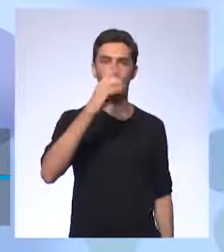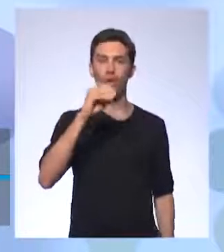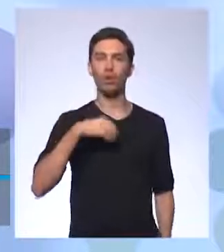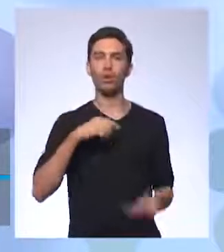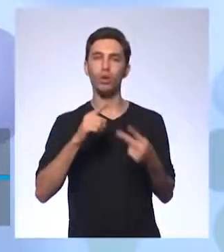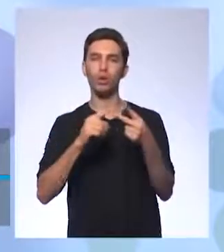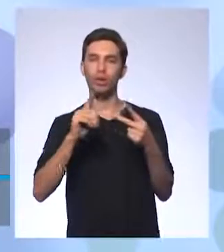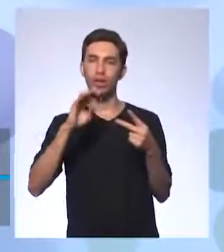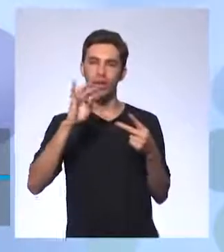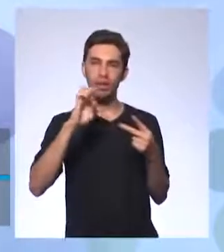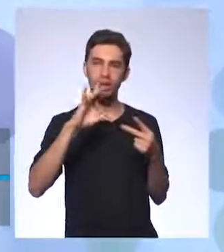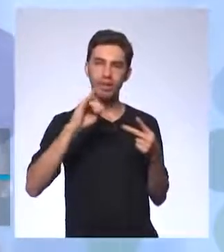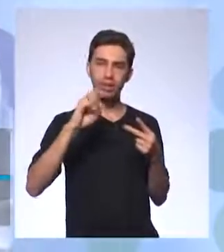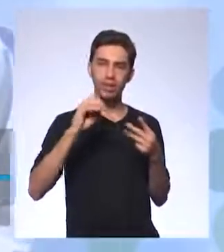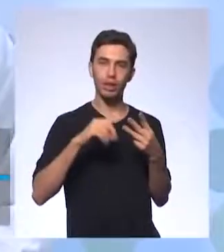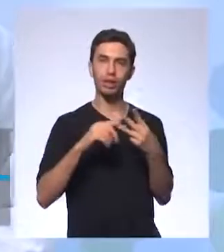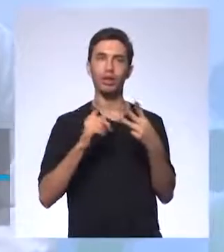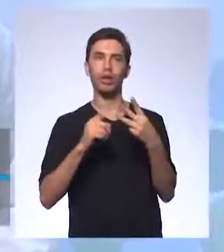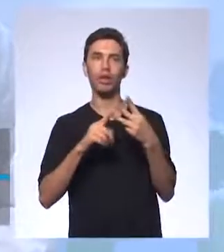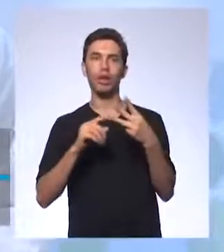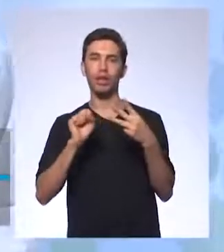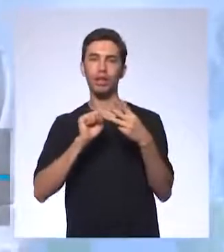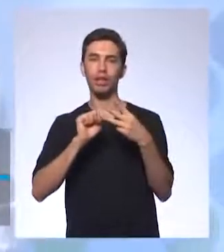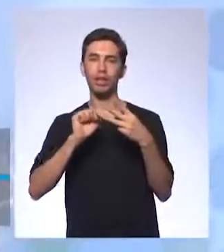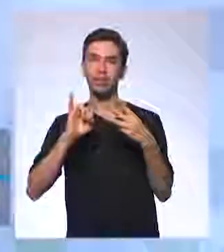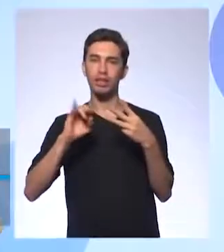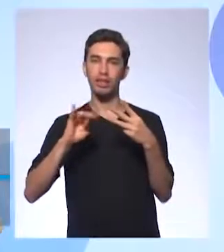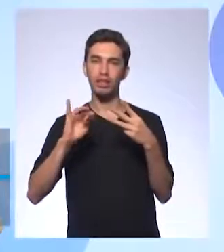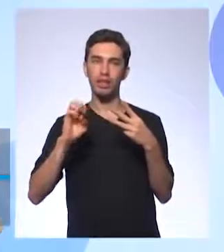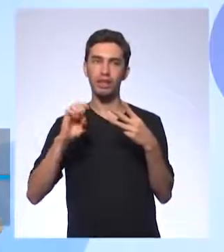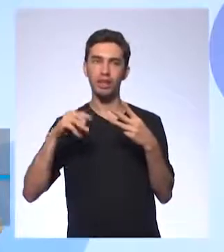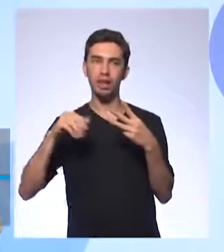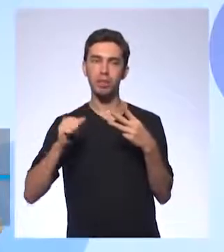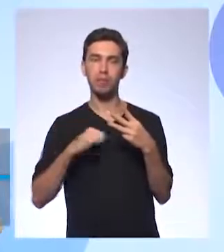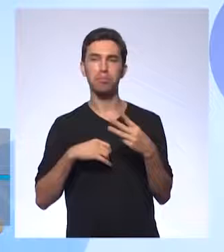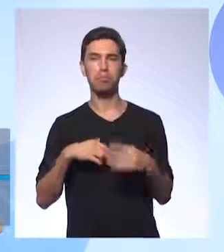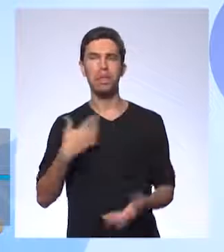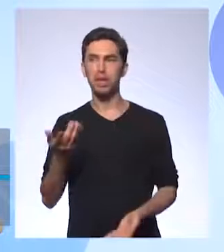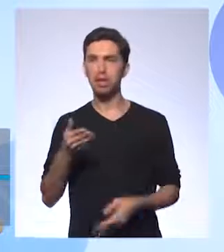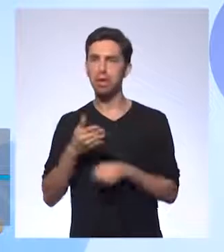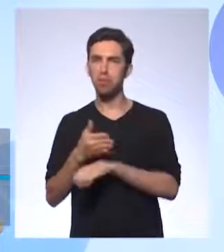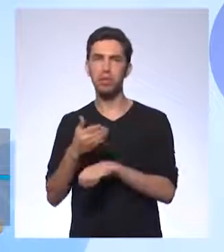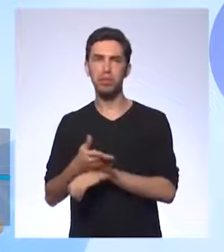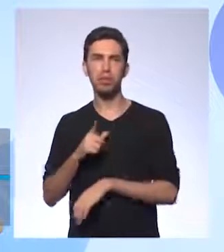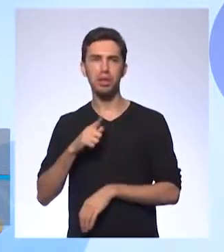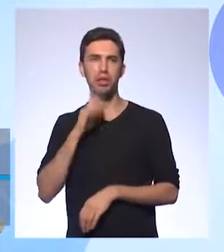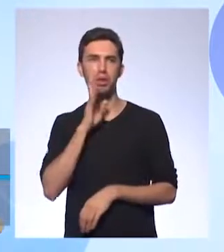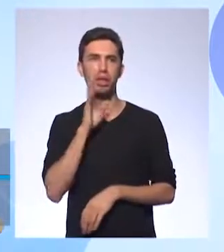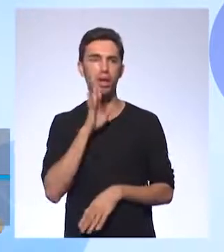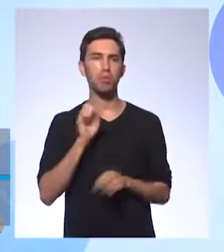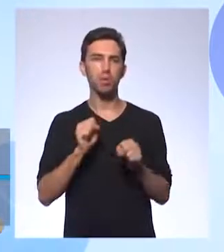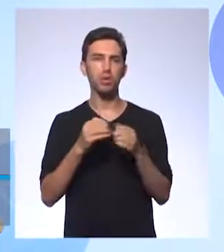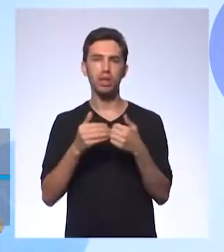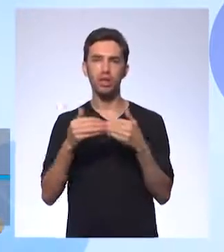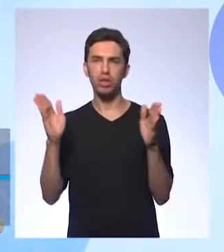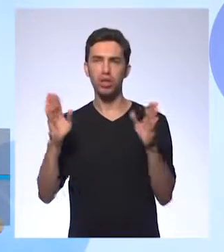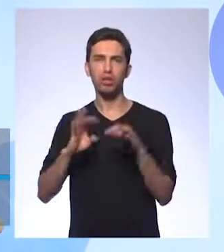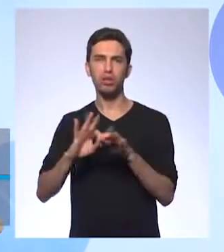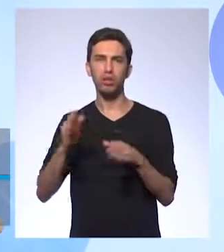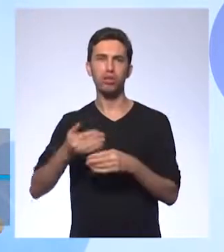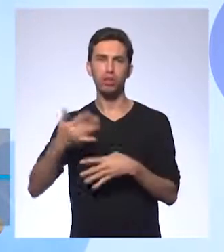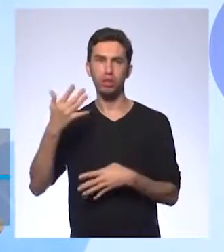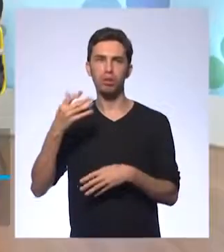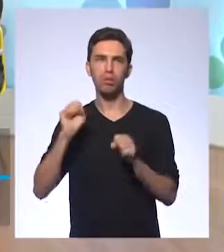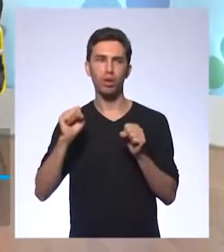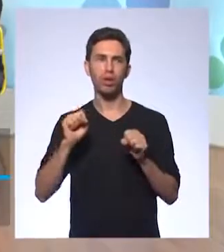gente vai falar um pouquinho dos sistemas agora. Aliás, a participação está tão legal aqui, né, Ed? Podia deixar o chat aberto, né? Acho que pode deixar